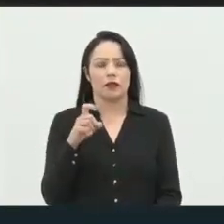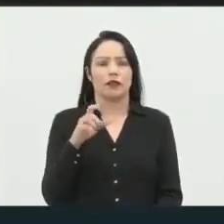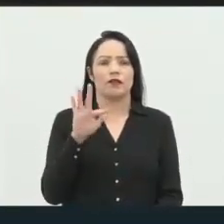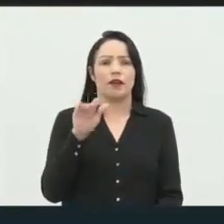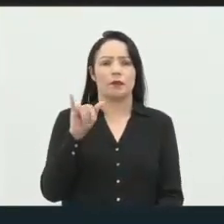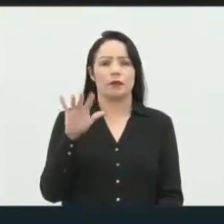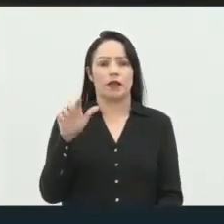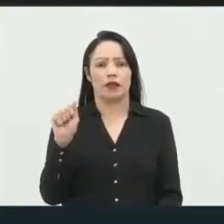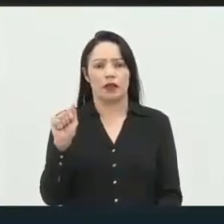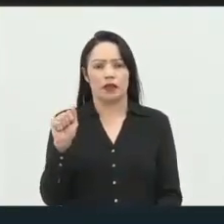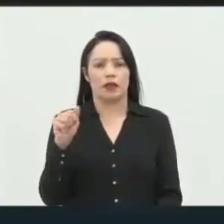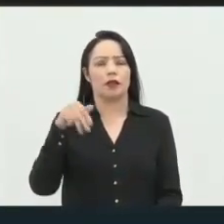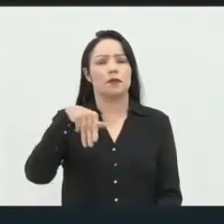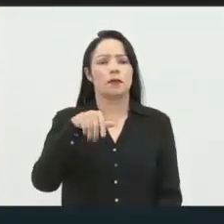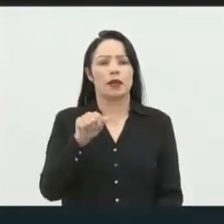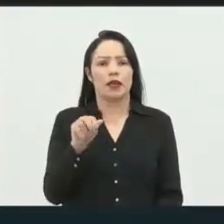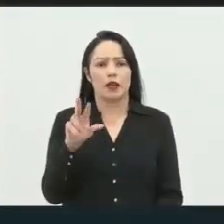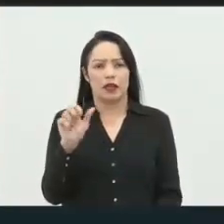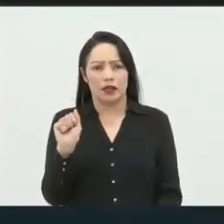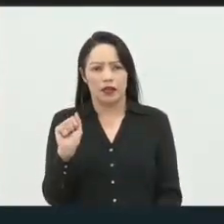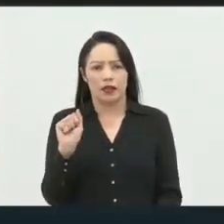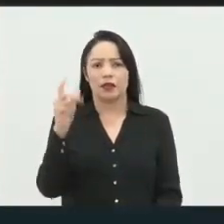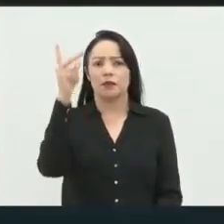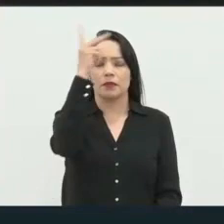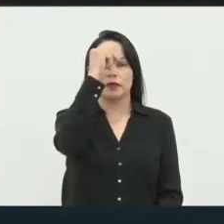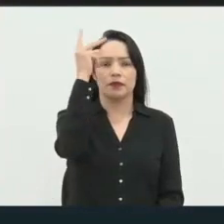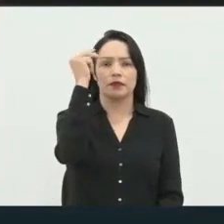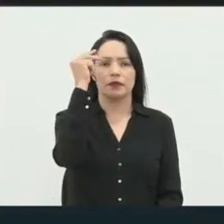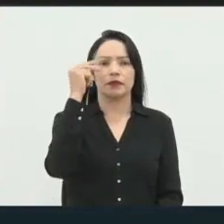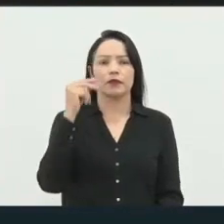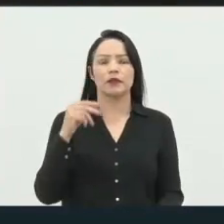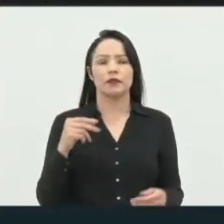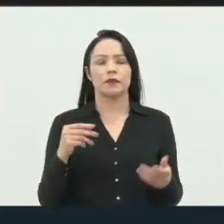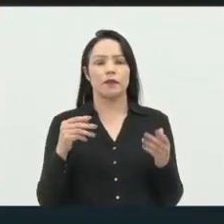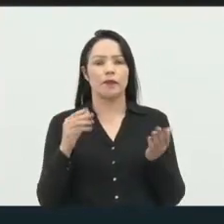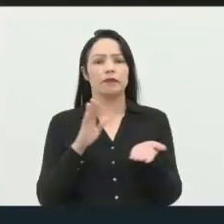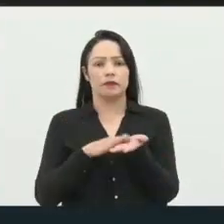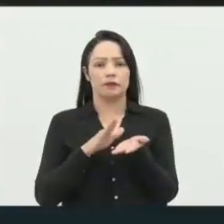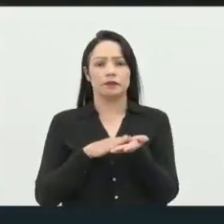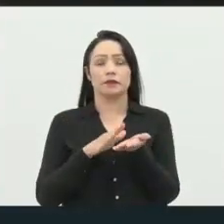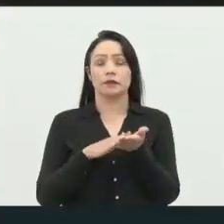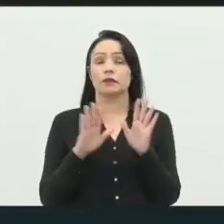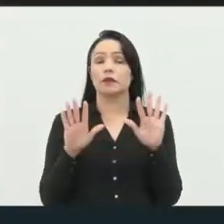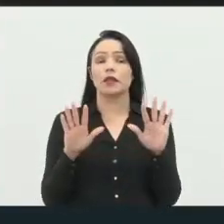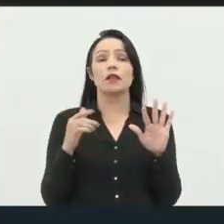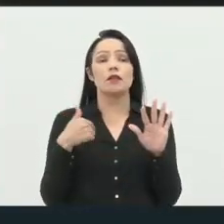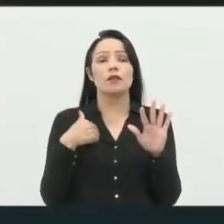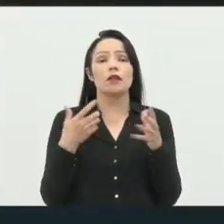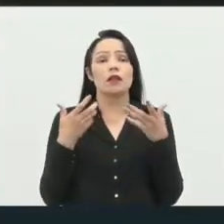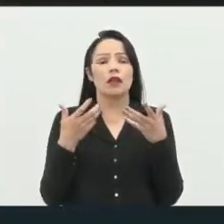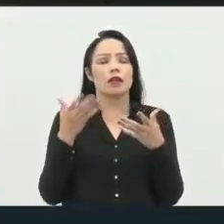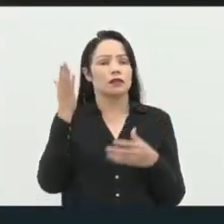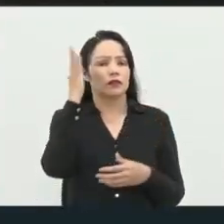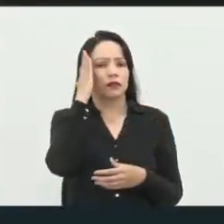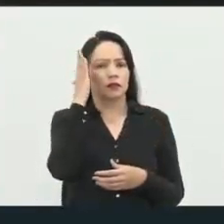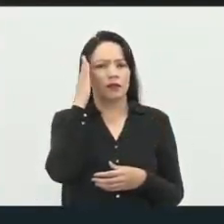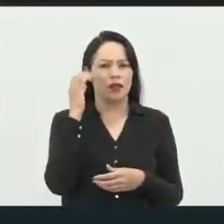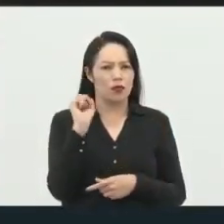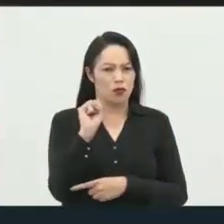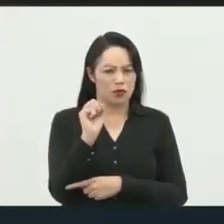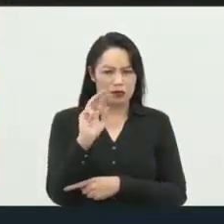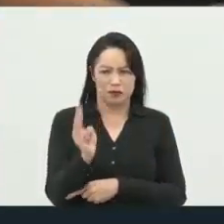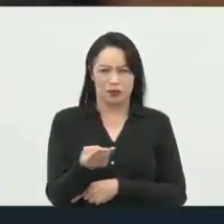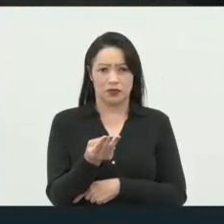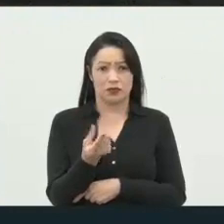também Parabéns ao prefeito mas eu queria saber e os oito milhões que Ficaram para trás